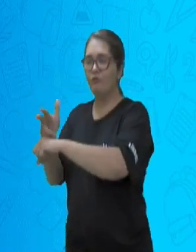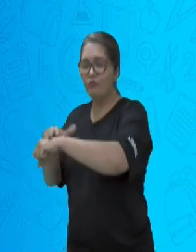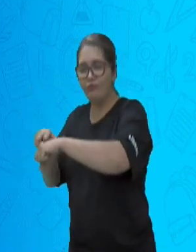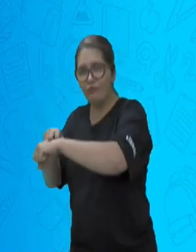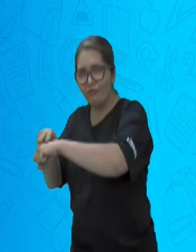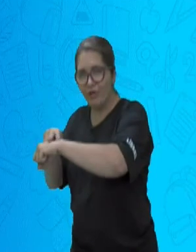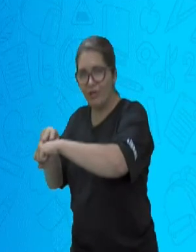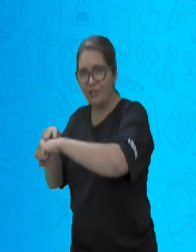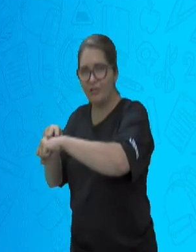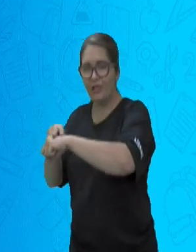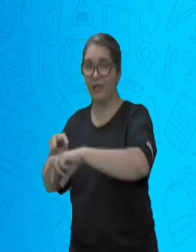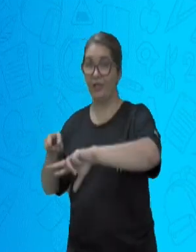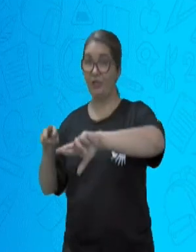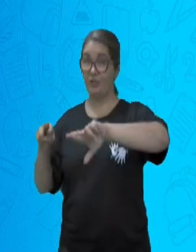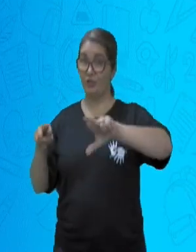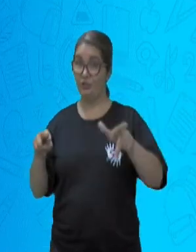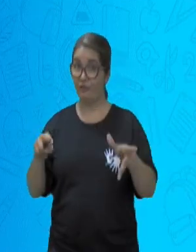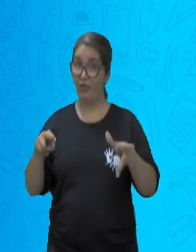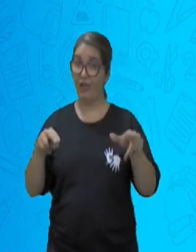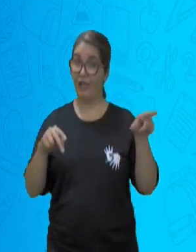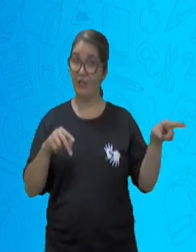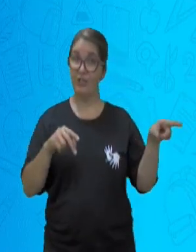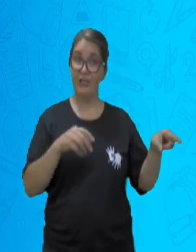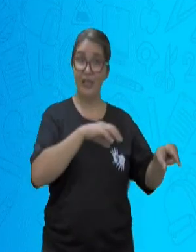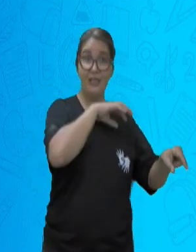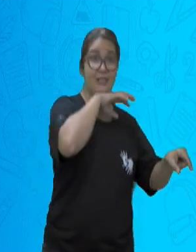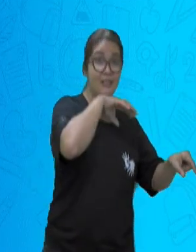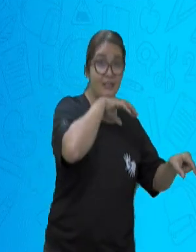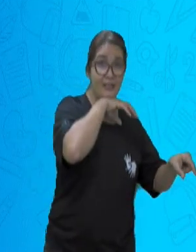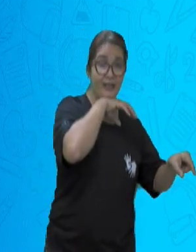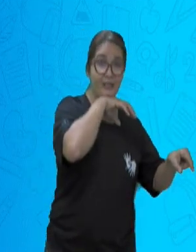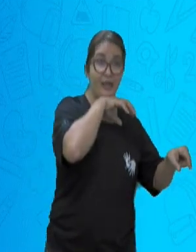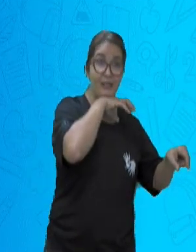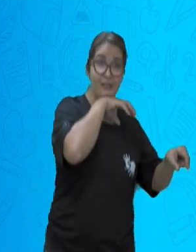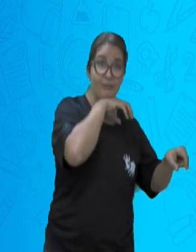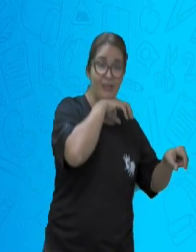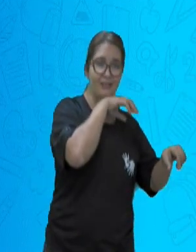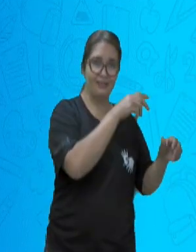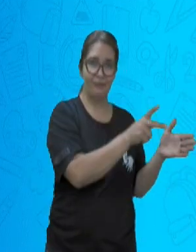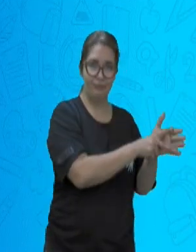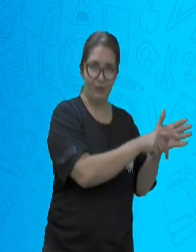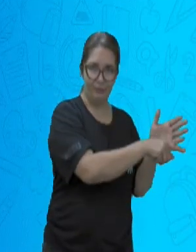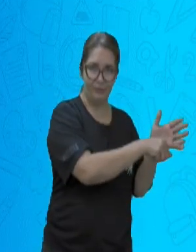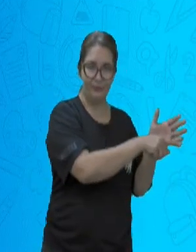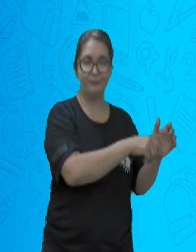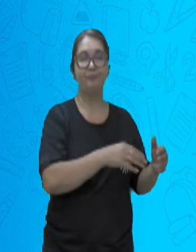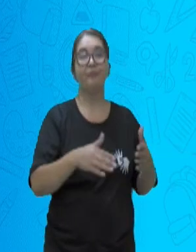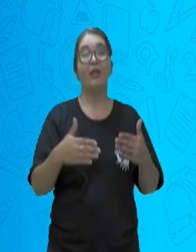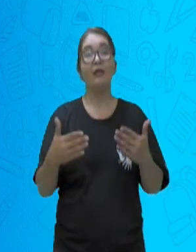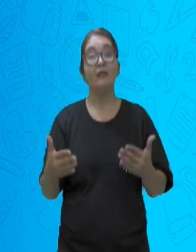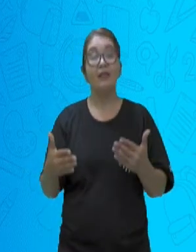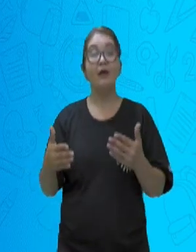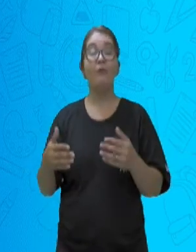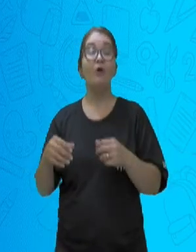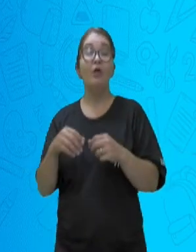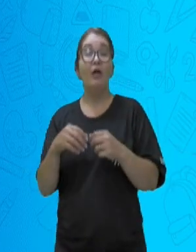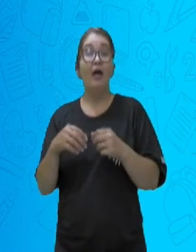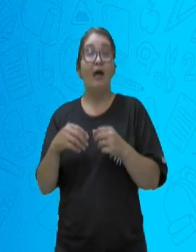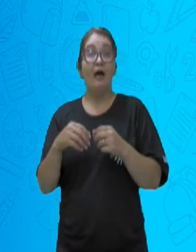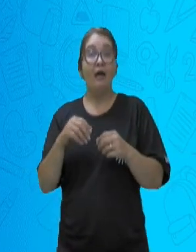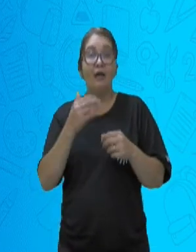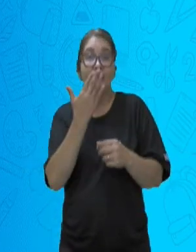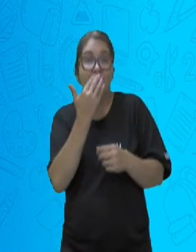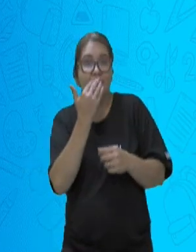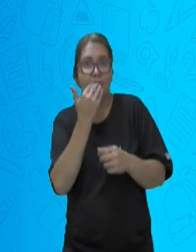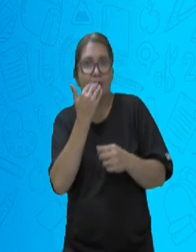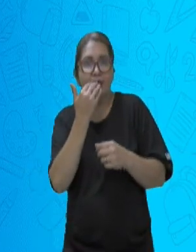origem mineral. Os alimentos, um dos principais alimentos de origem mineral é a água,